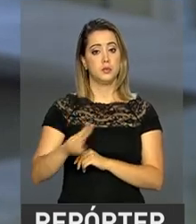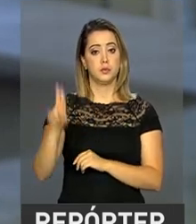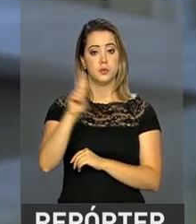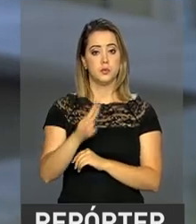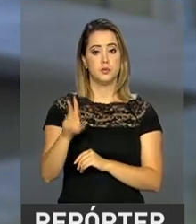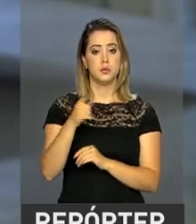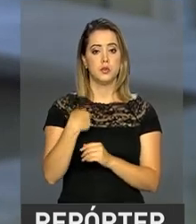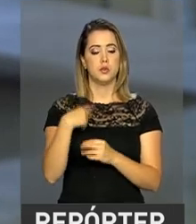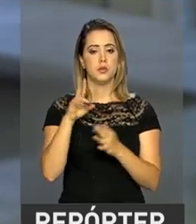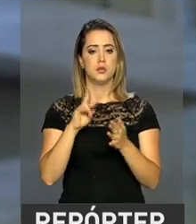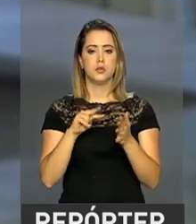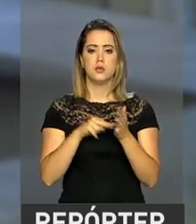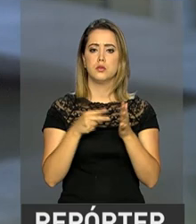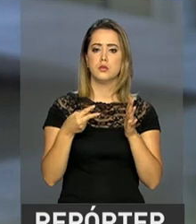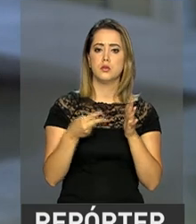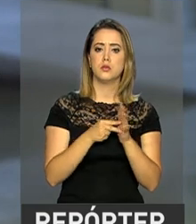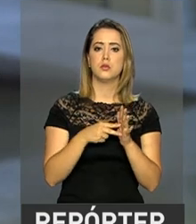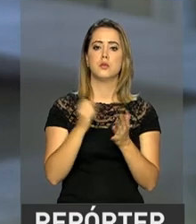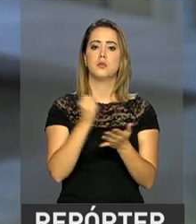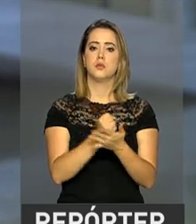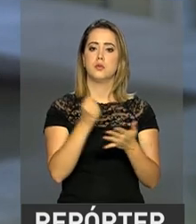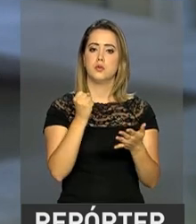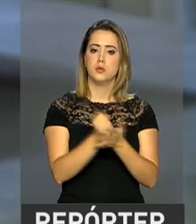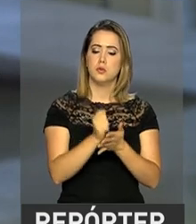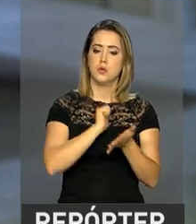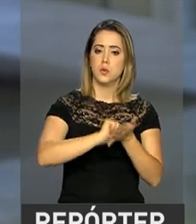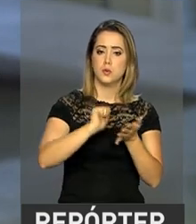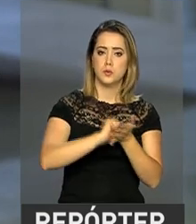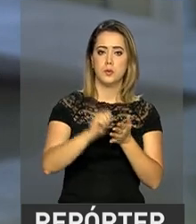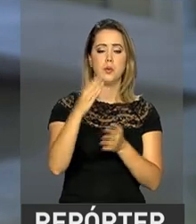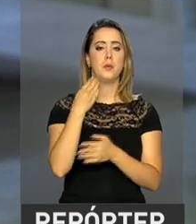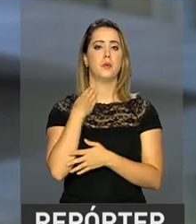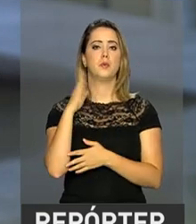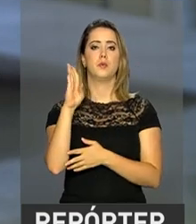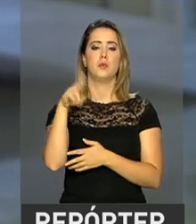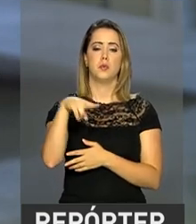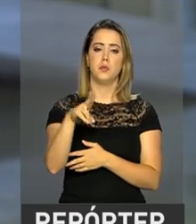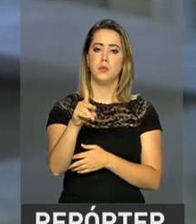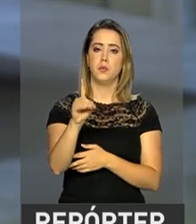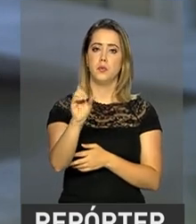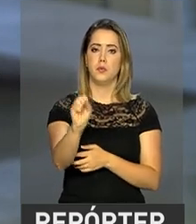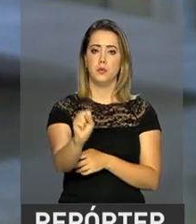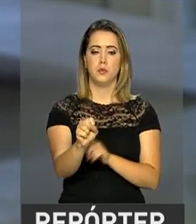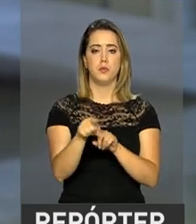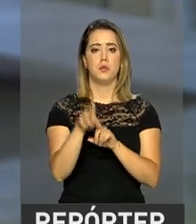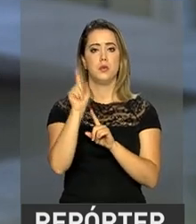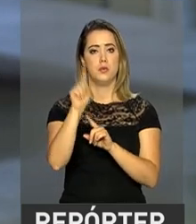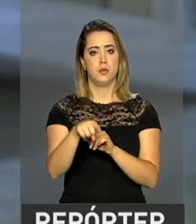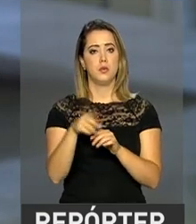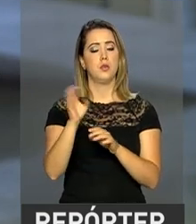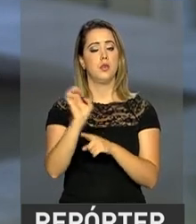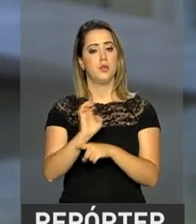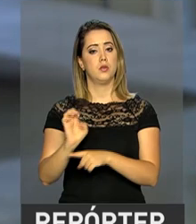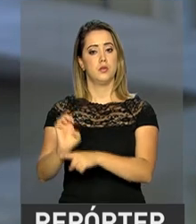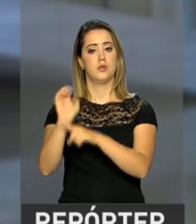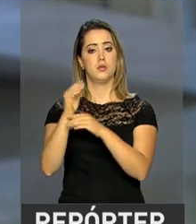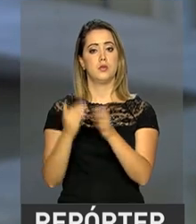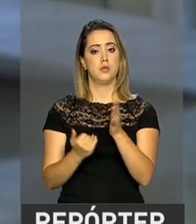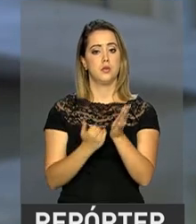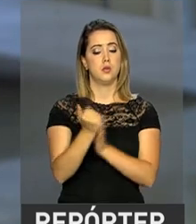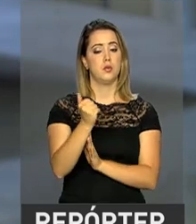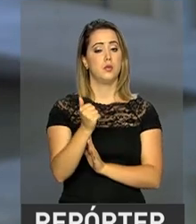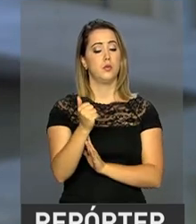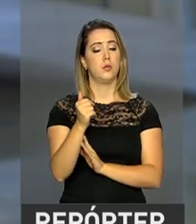como referência pelos contratos assinados pelo BNDES, que é um banco estatal de fomento, a partir de